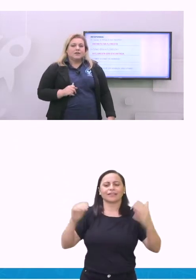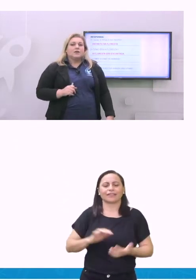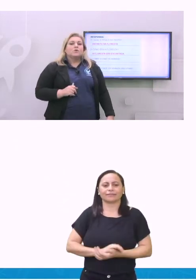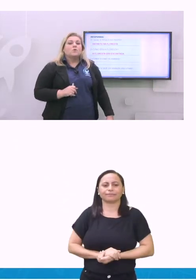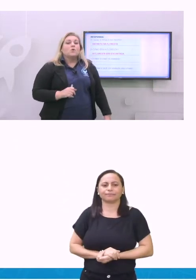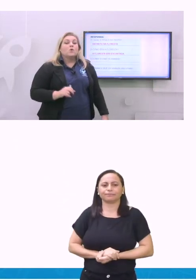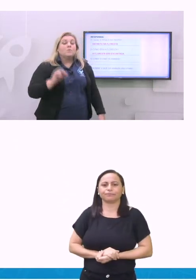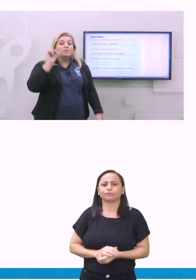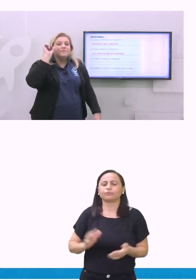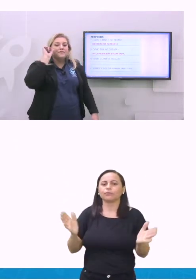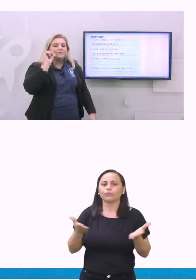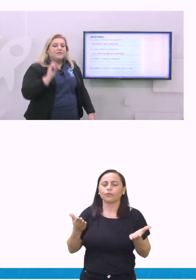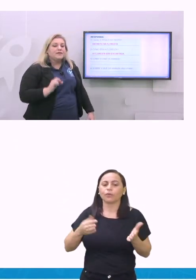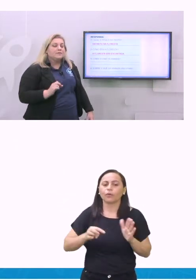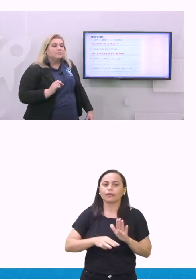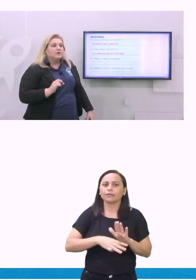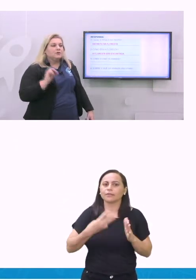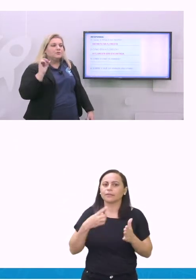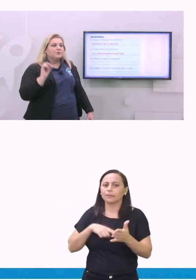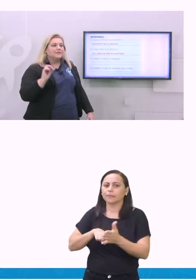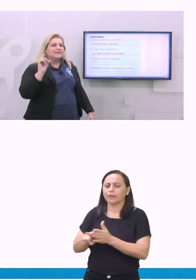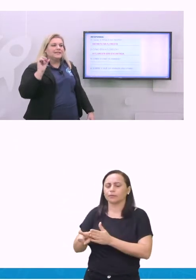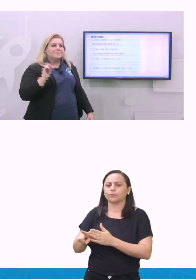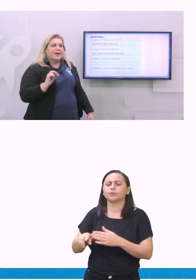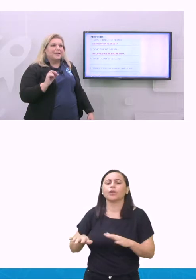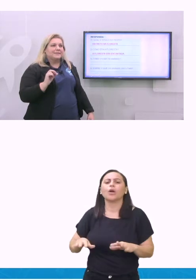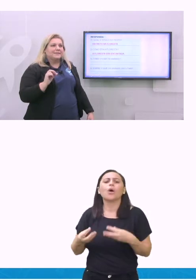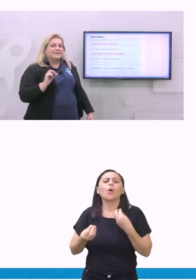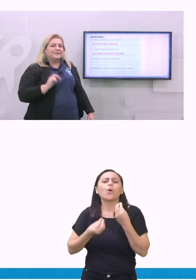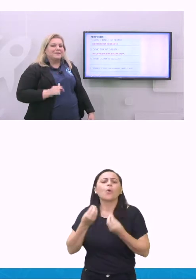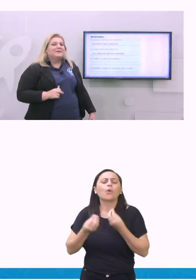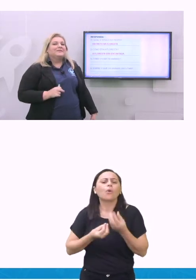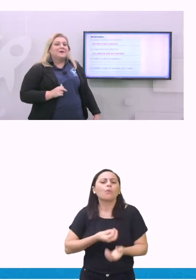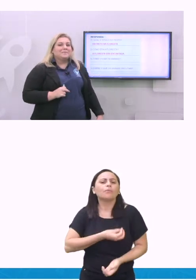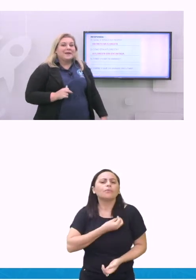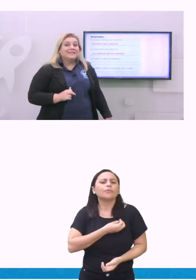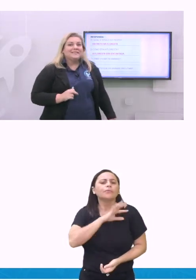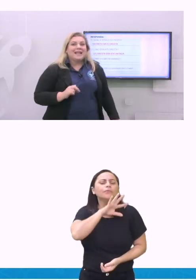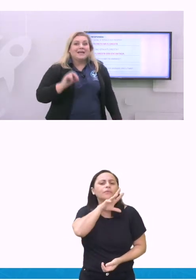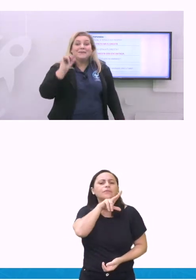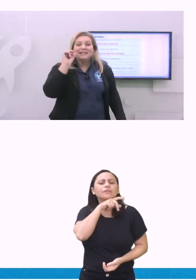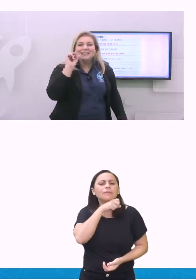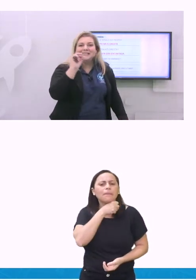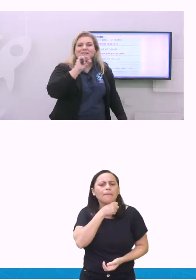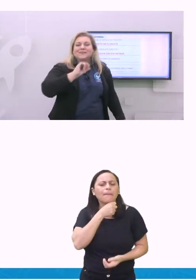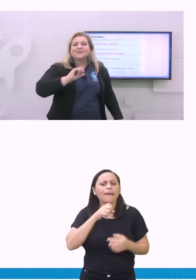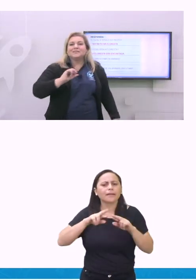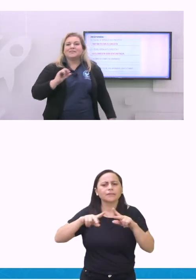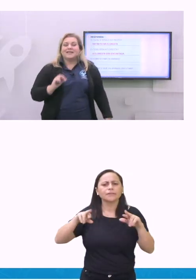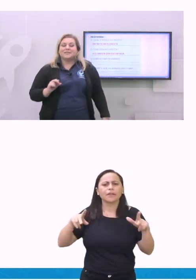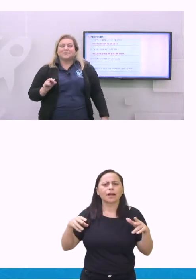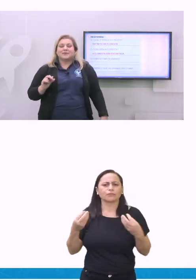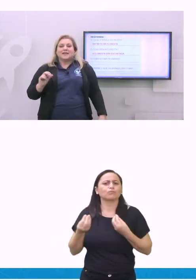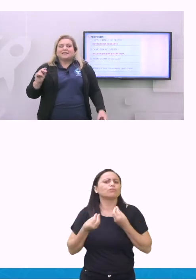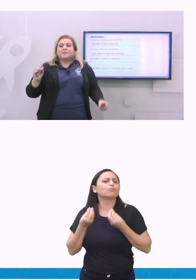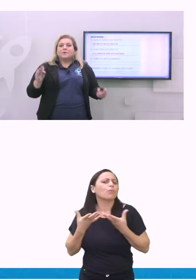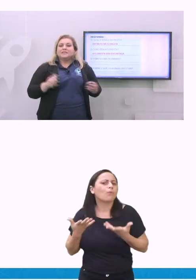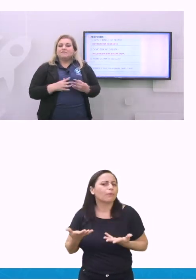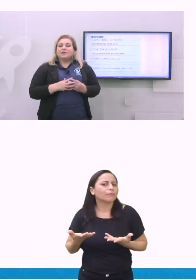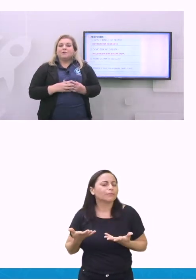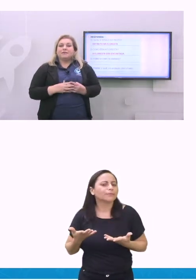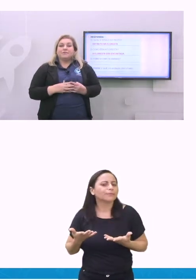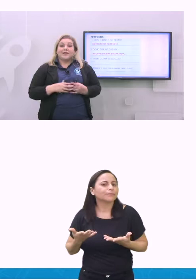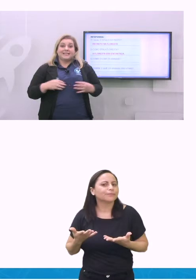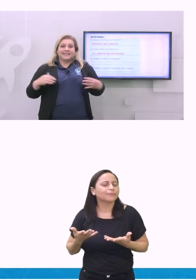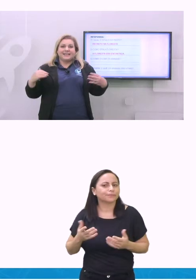3. Como viviam os animais? Também está lá no início do nosso texto. Depois